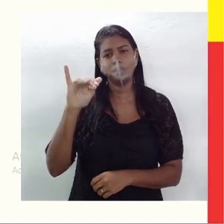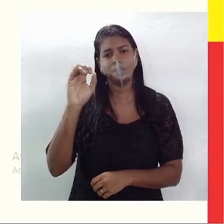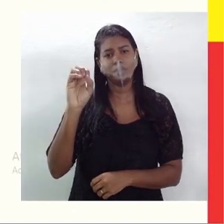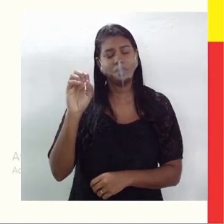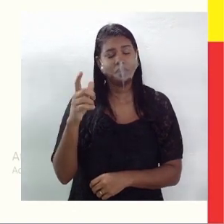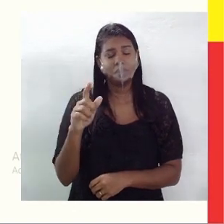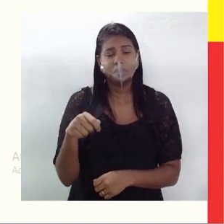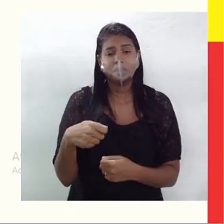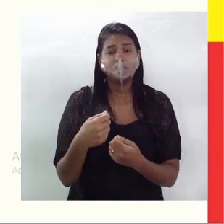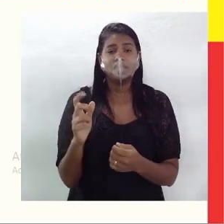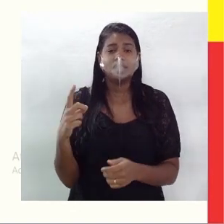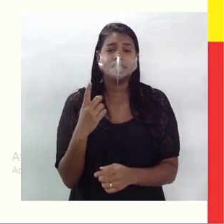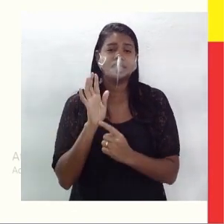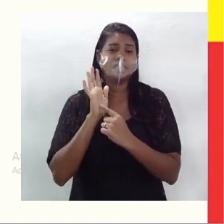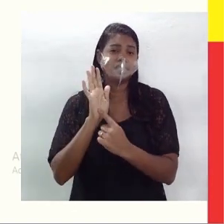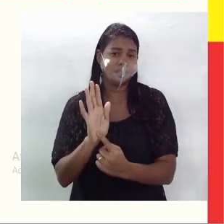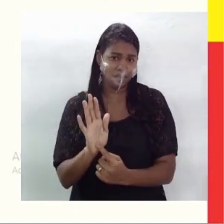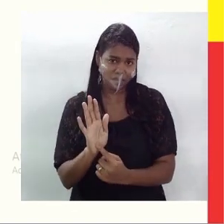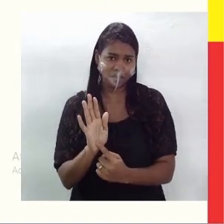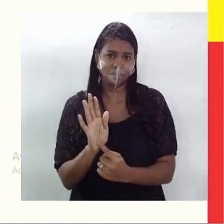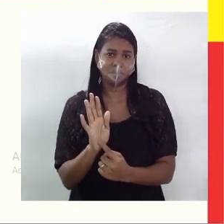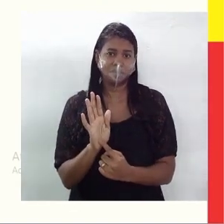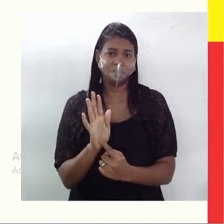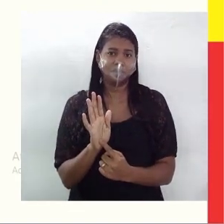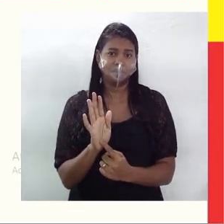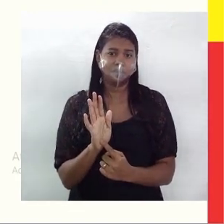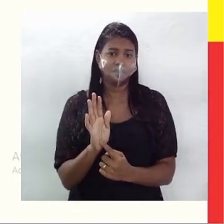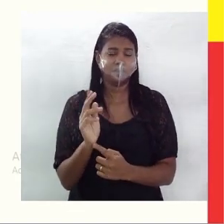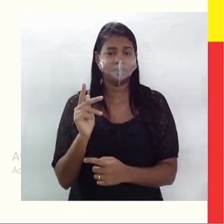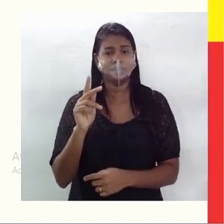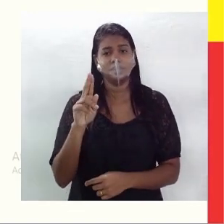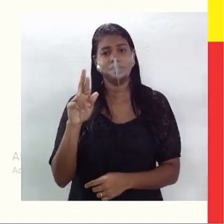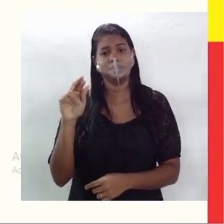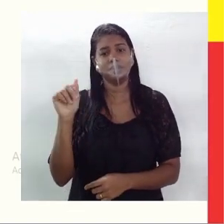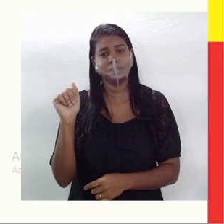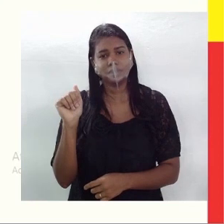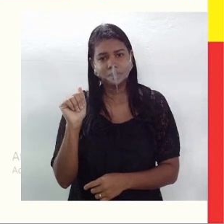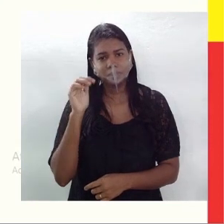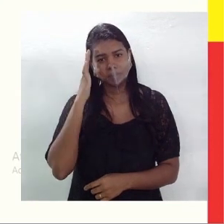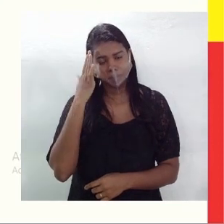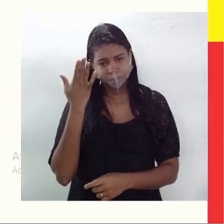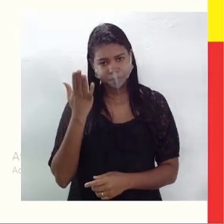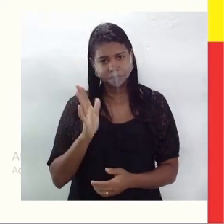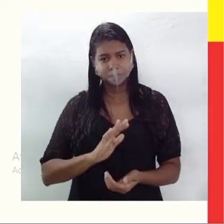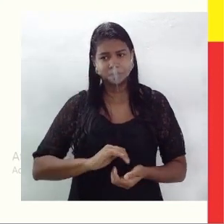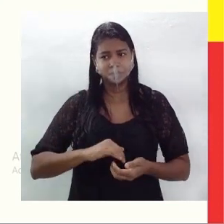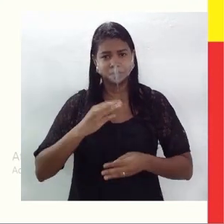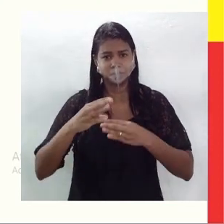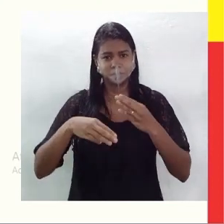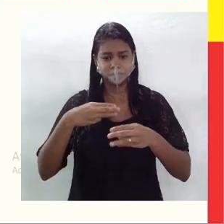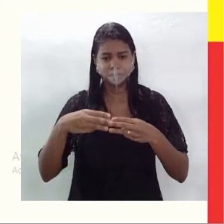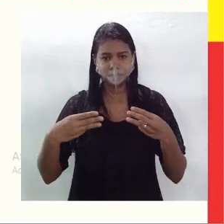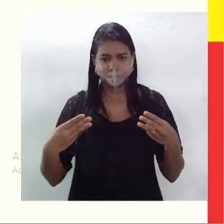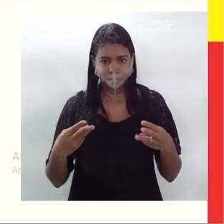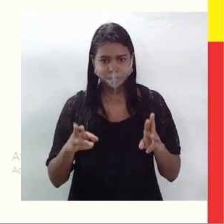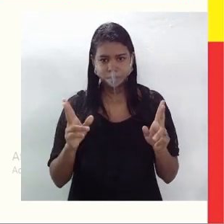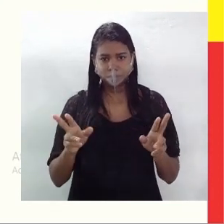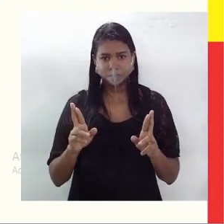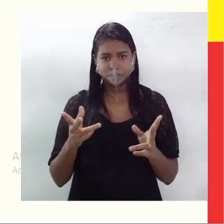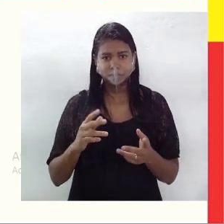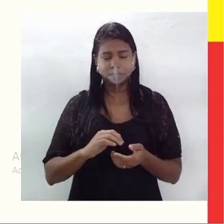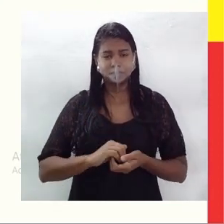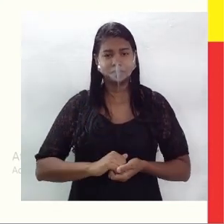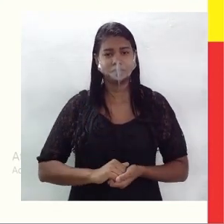garante que a amostra seja uma substância pura. Substâncias e misturas que são